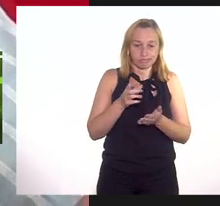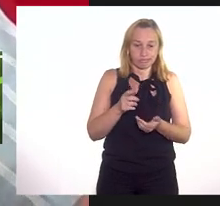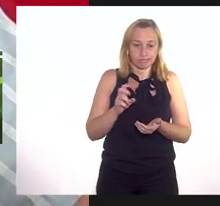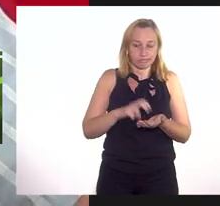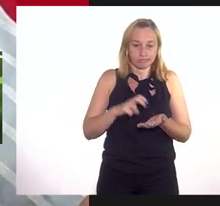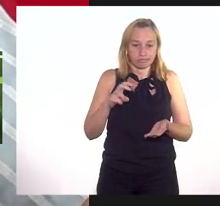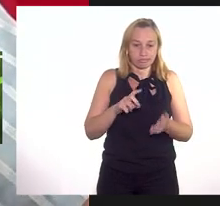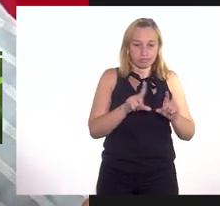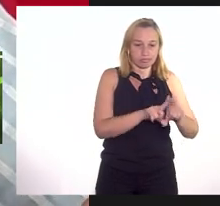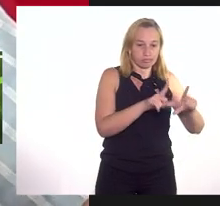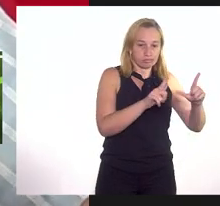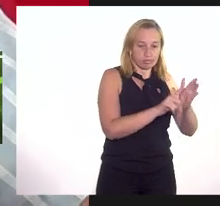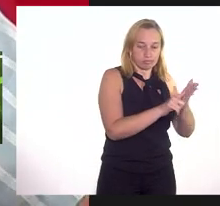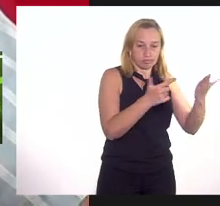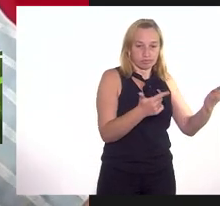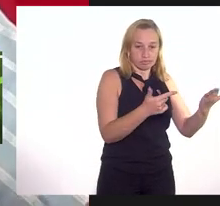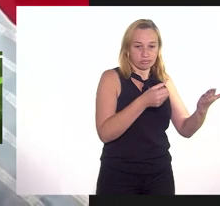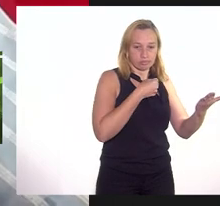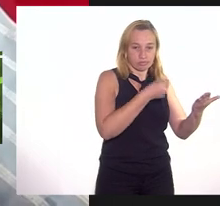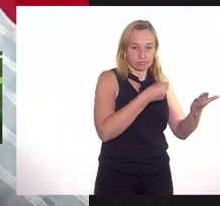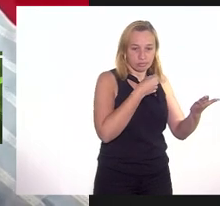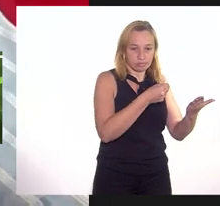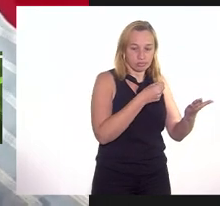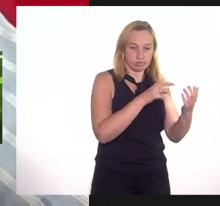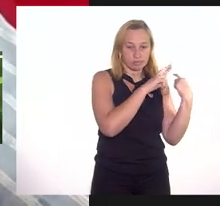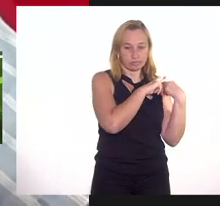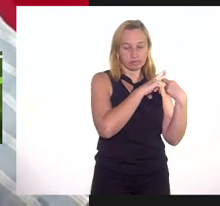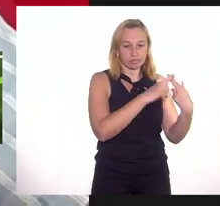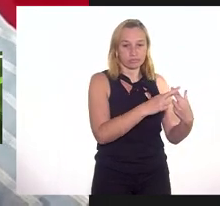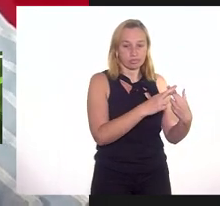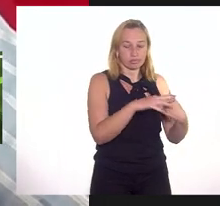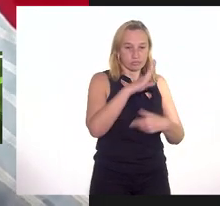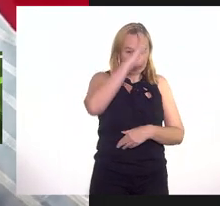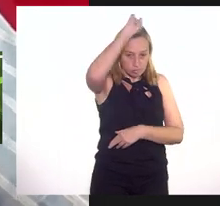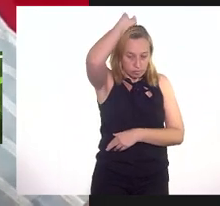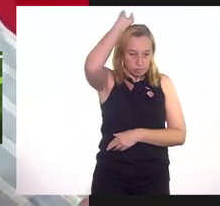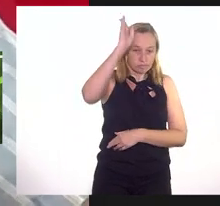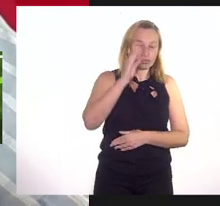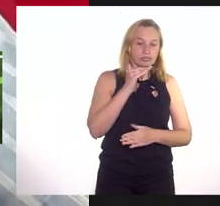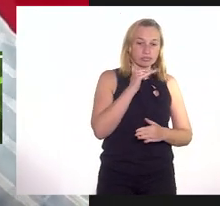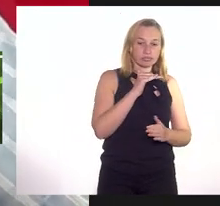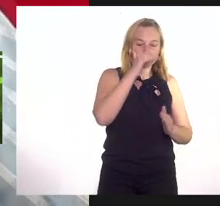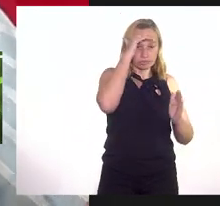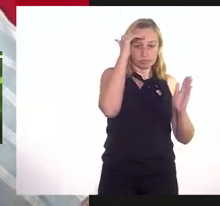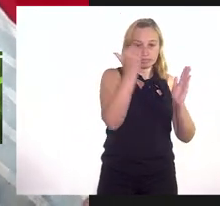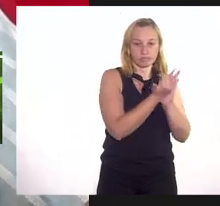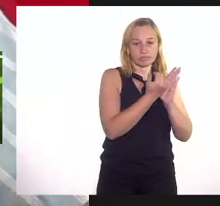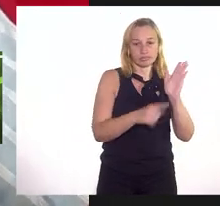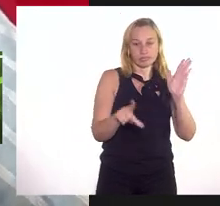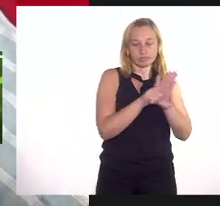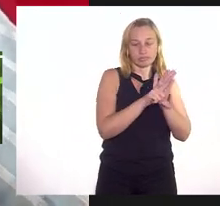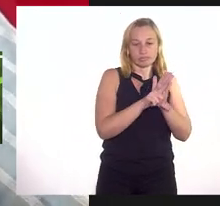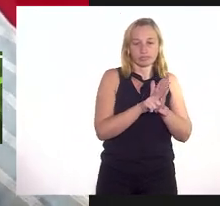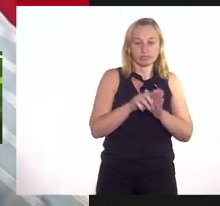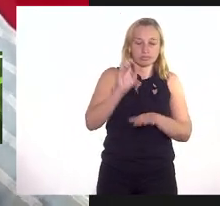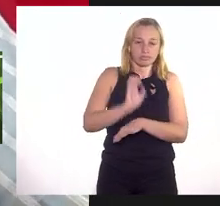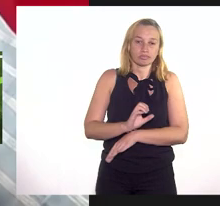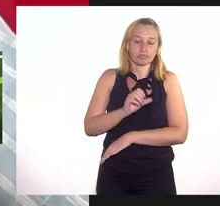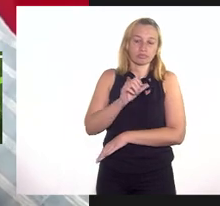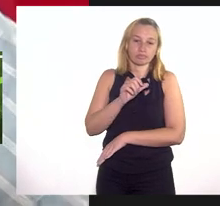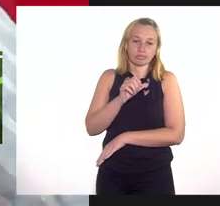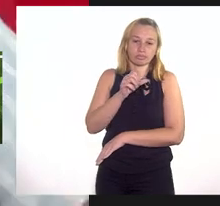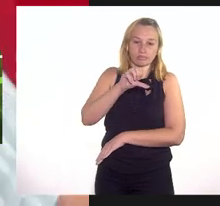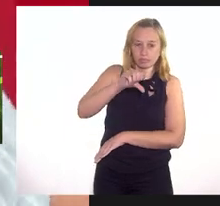jornalística, um jornalista tentando responsabilizar os bombeiros por terem cumprido a lei estadual 9.264,